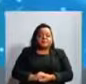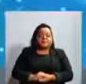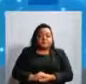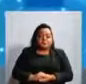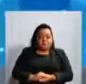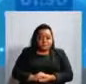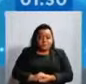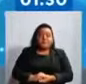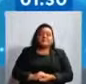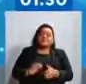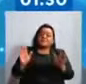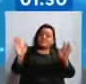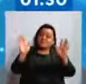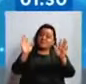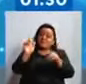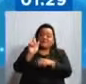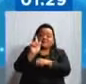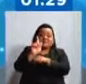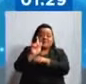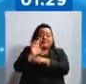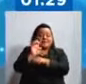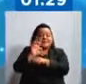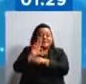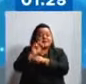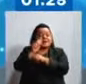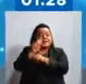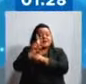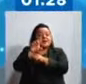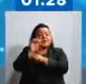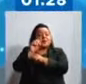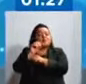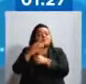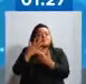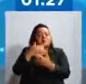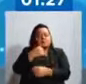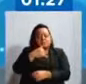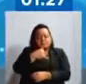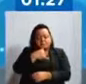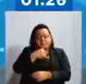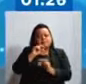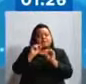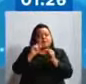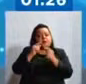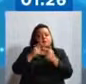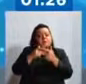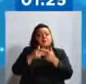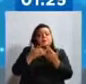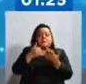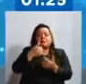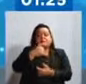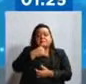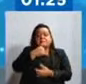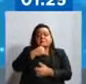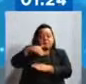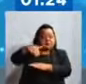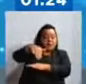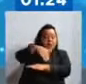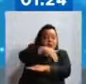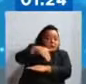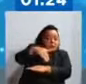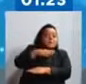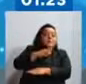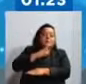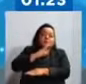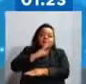Olá, seu Geraldo. Eu fico muito triste quando o senhor fala isso, porque essa é a triste realidade que o senhor passa na sua rua aí, que eu